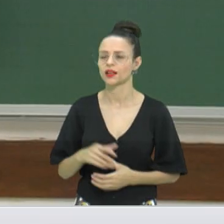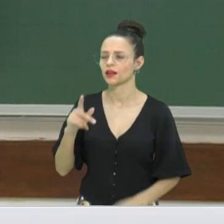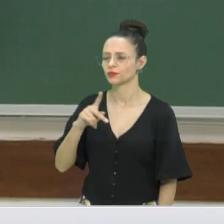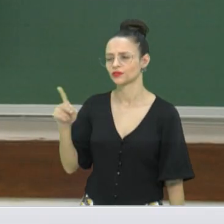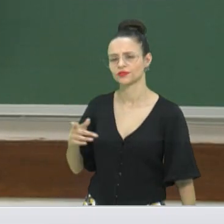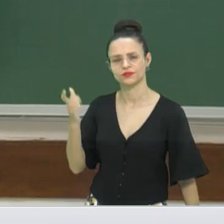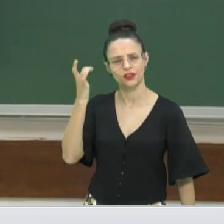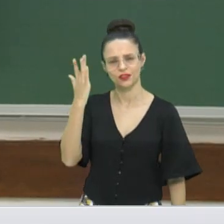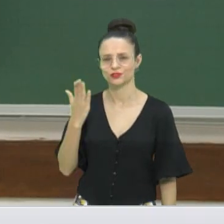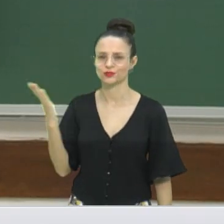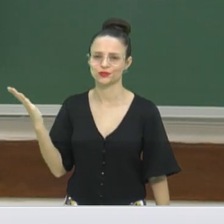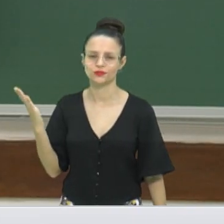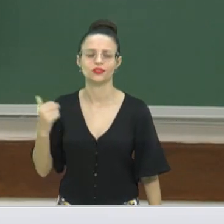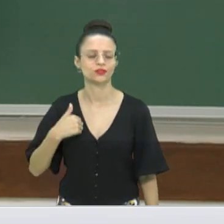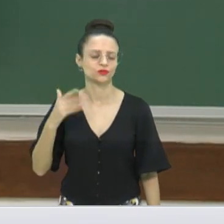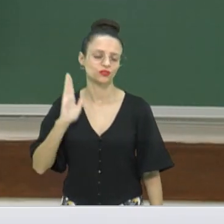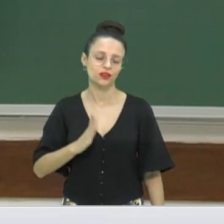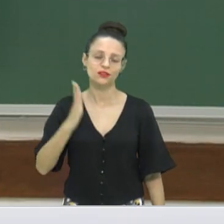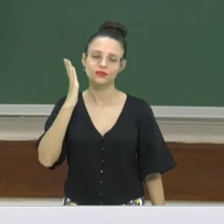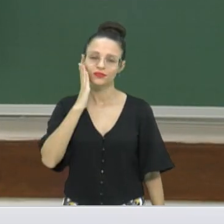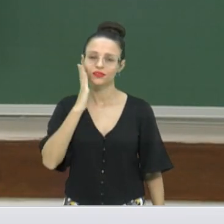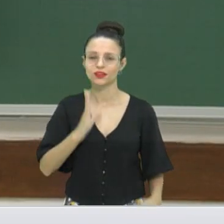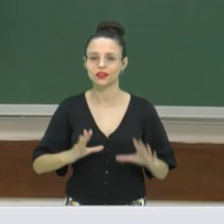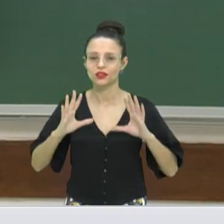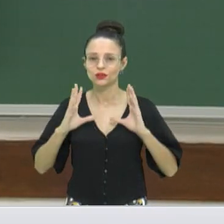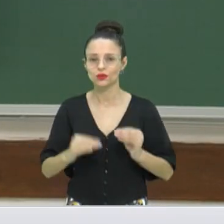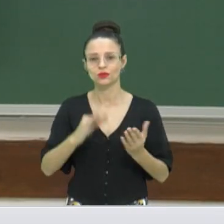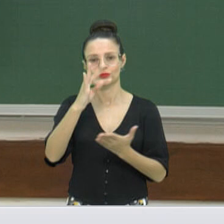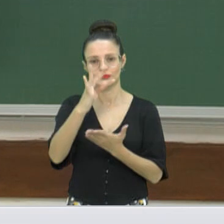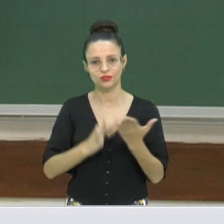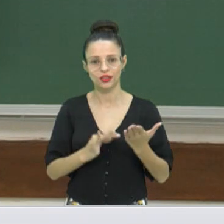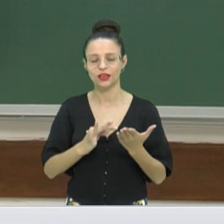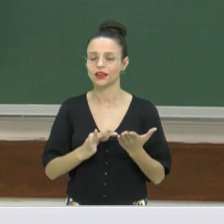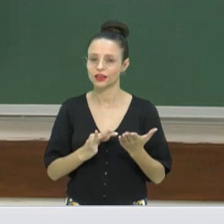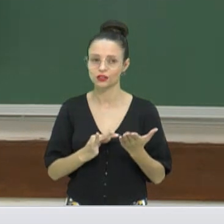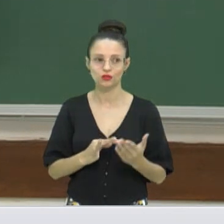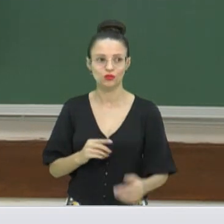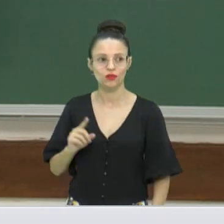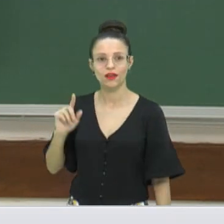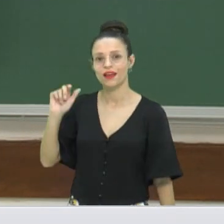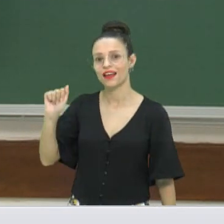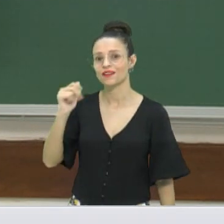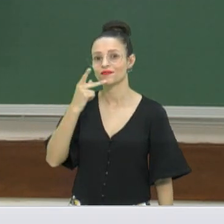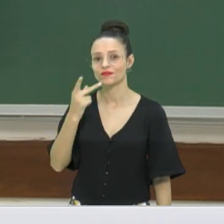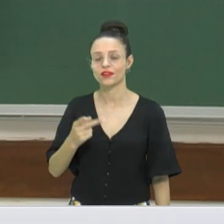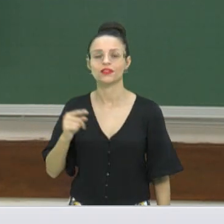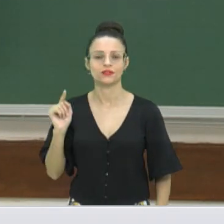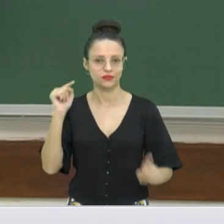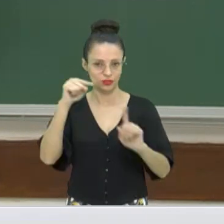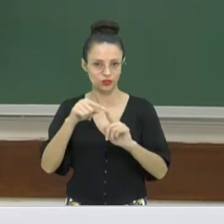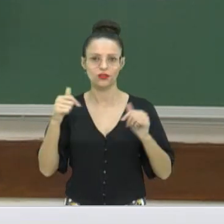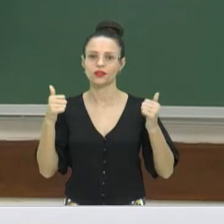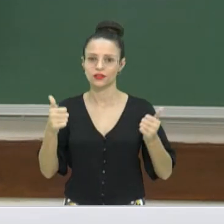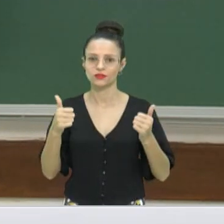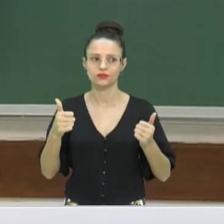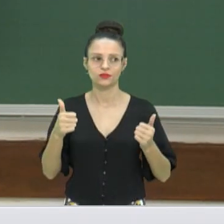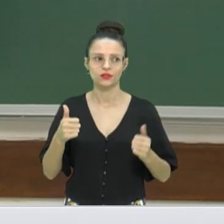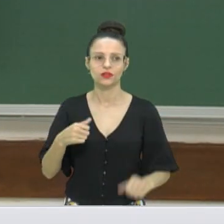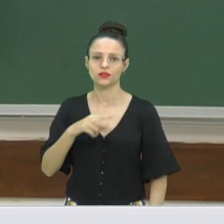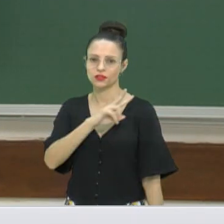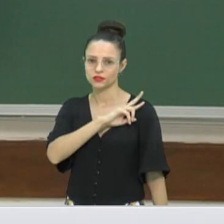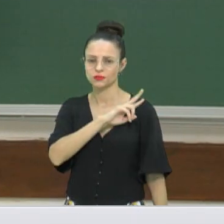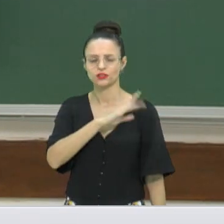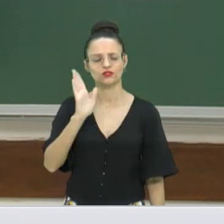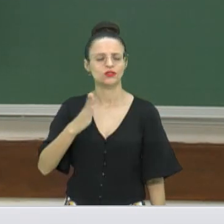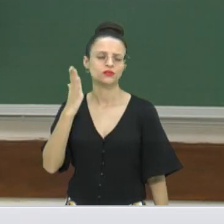professora, estava muito fácil. Eu já sei que todo texto na alternativa A diz da intencionalidade. Eu lá no ensino médio